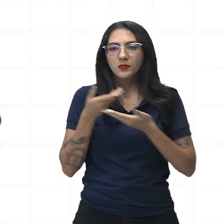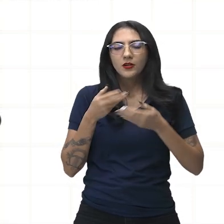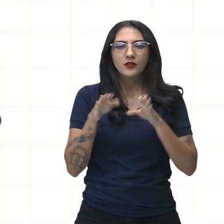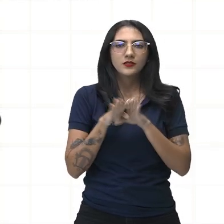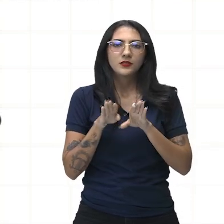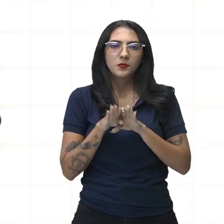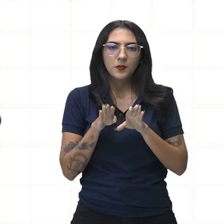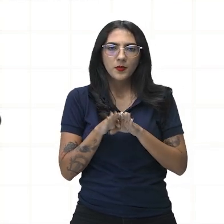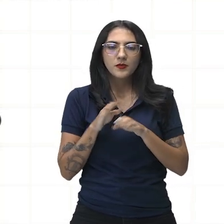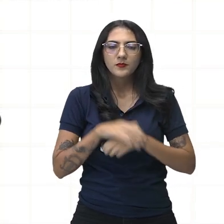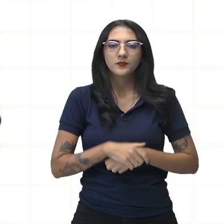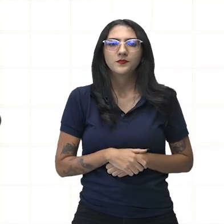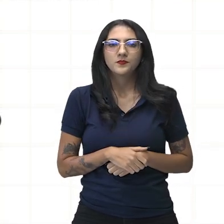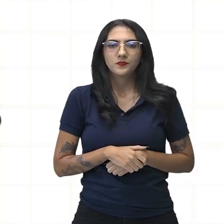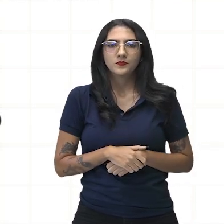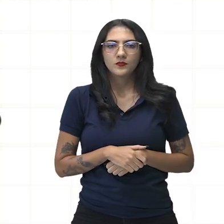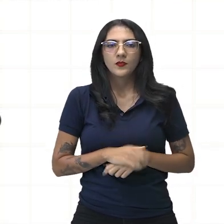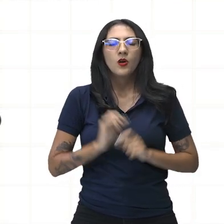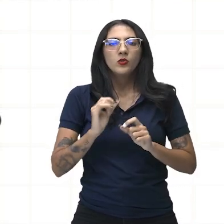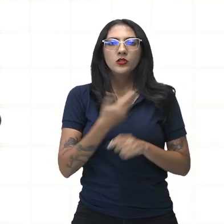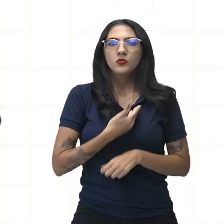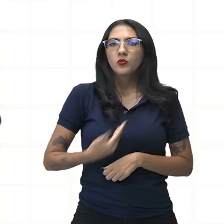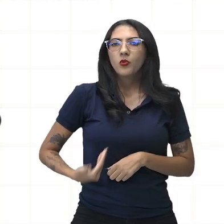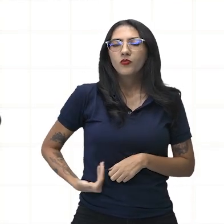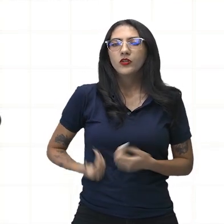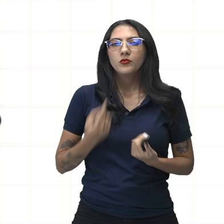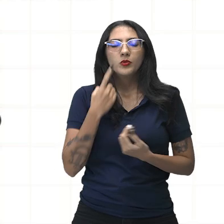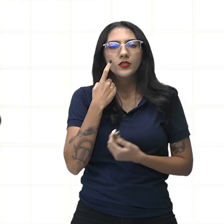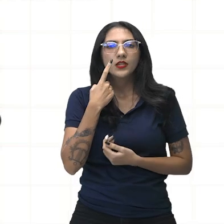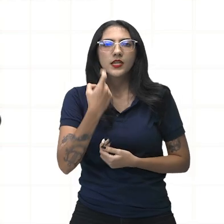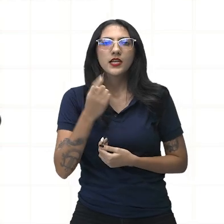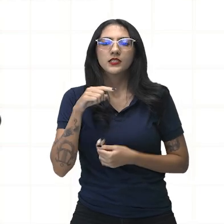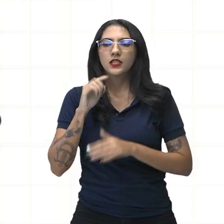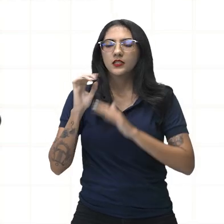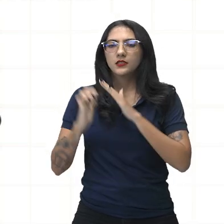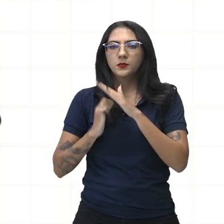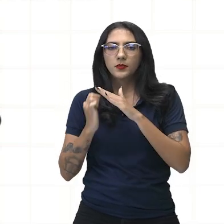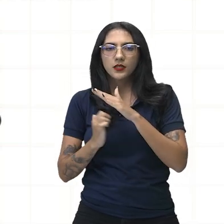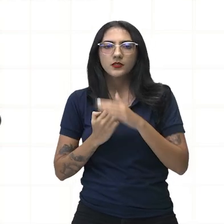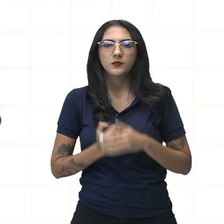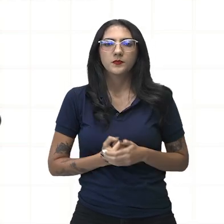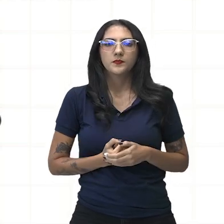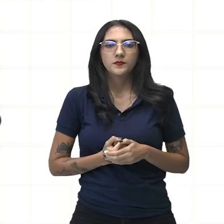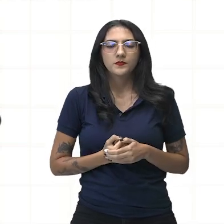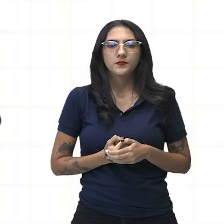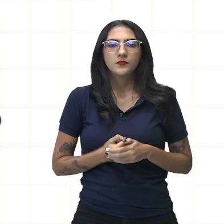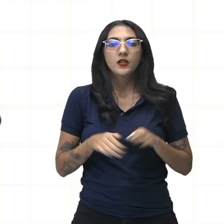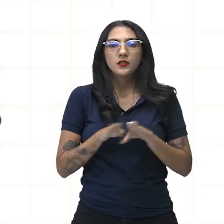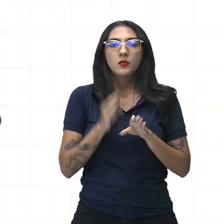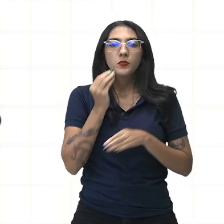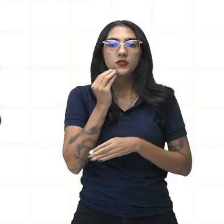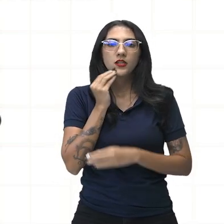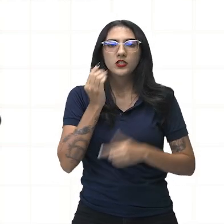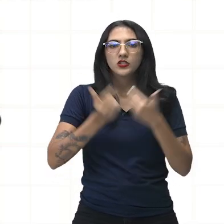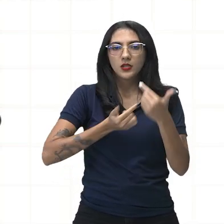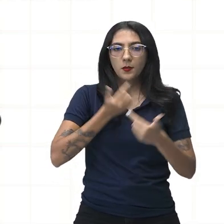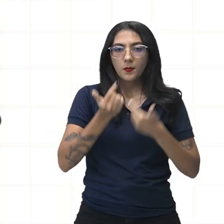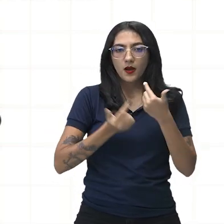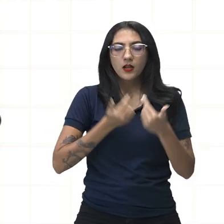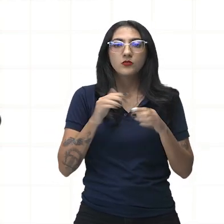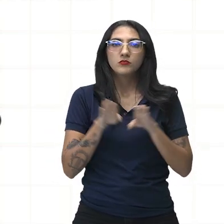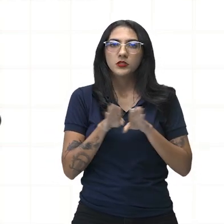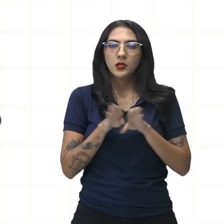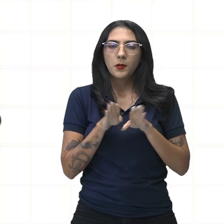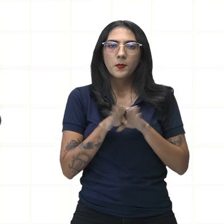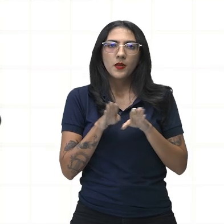dessas corporações. O que o governo brasileiro quer dessas transnacionais, por exemplo? Que elas ofereçam aqui emprego, que tragam